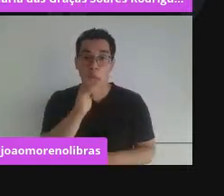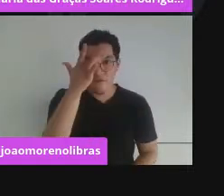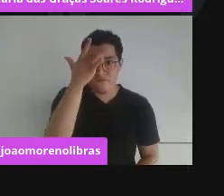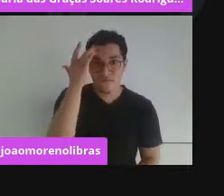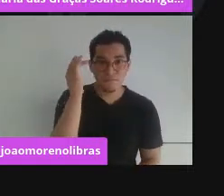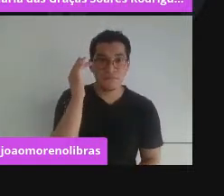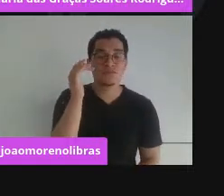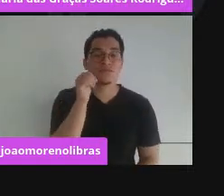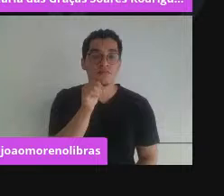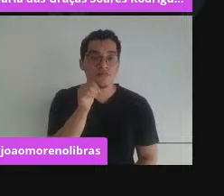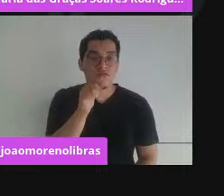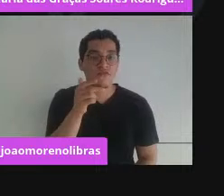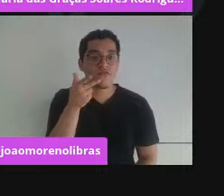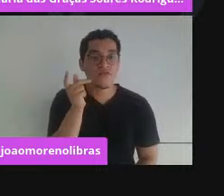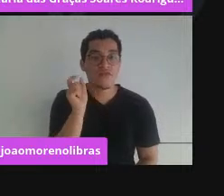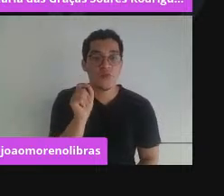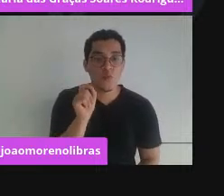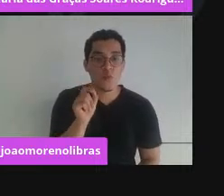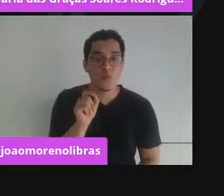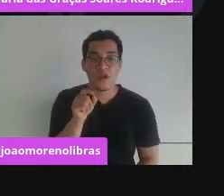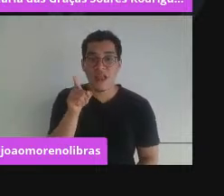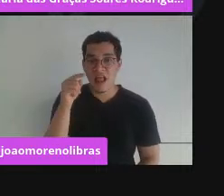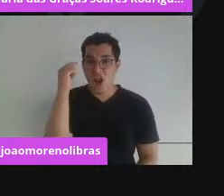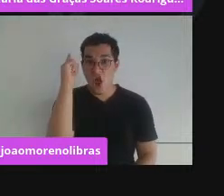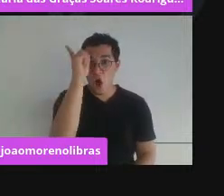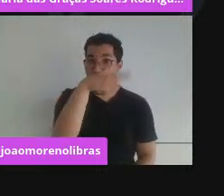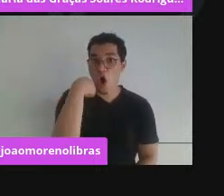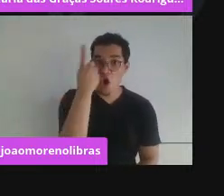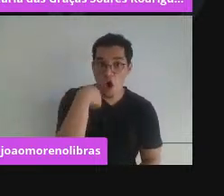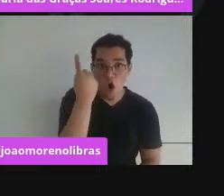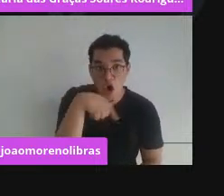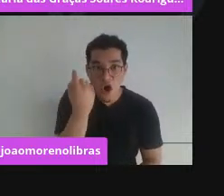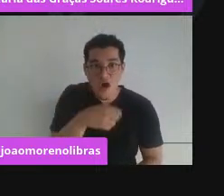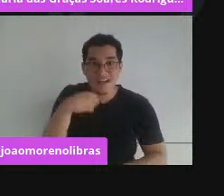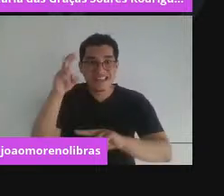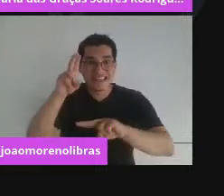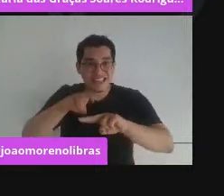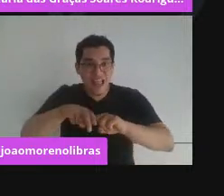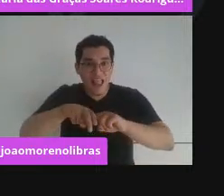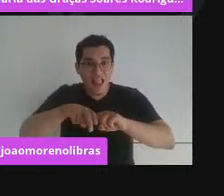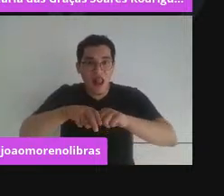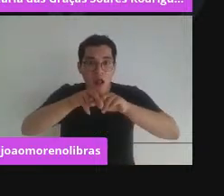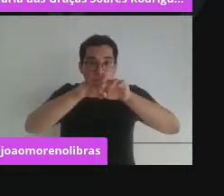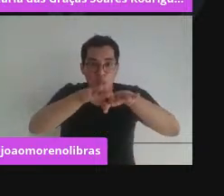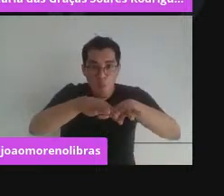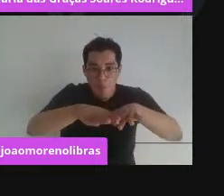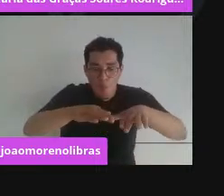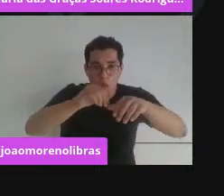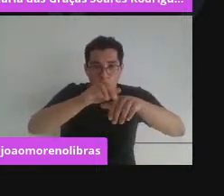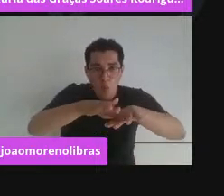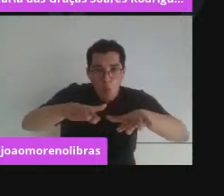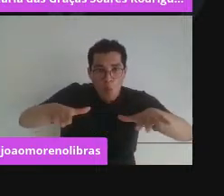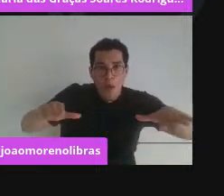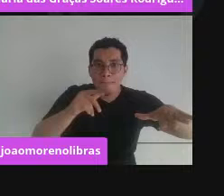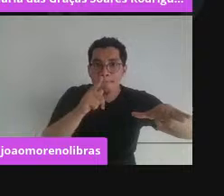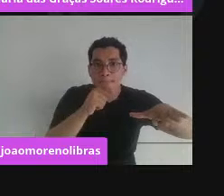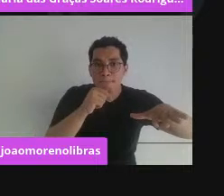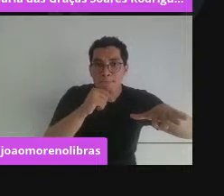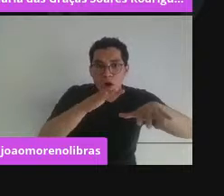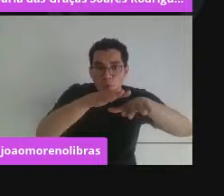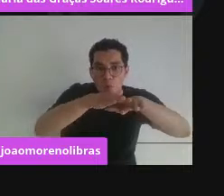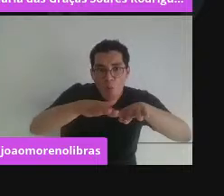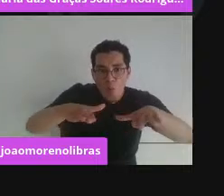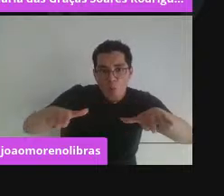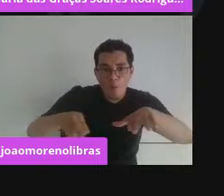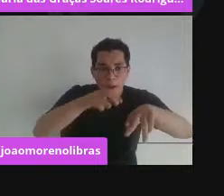que elas foram deixadas por horas sentadas no piso molhado enquanto eram agredidas verbalmente. Abro aspas.